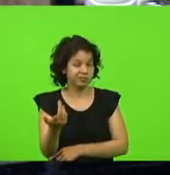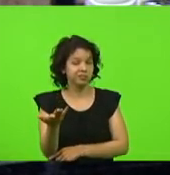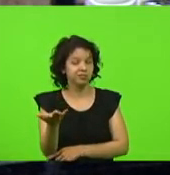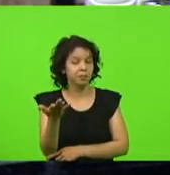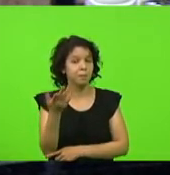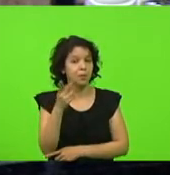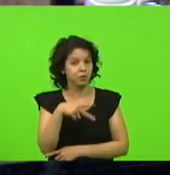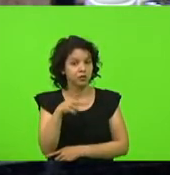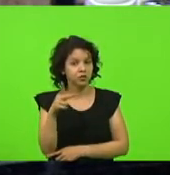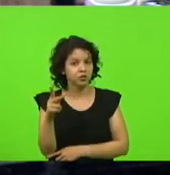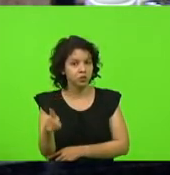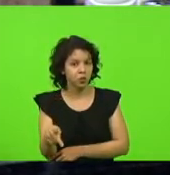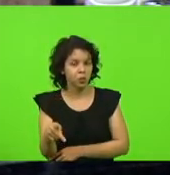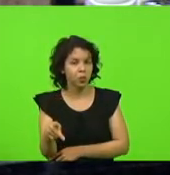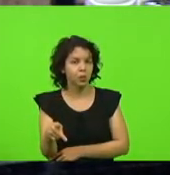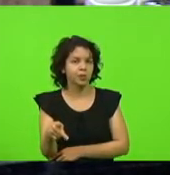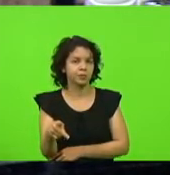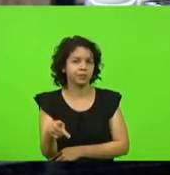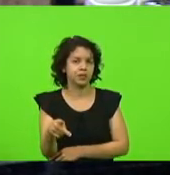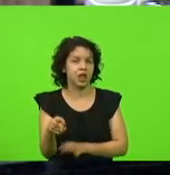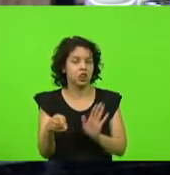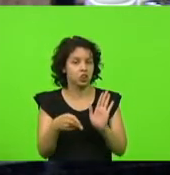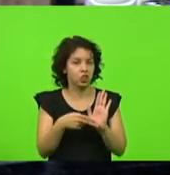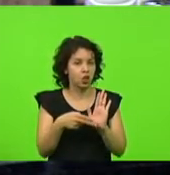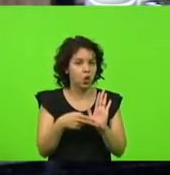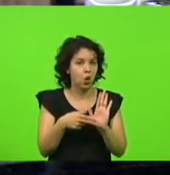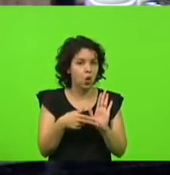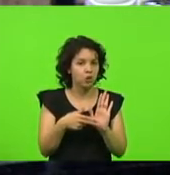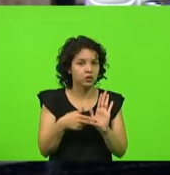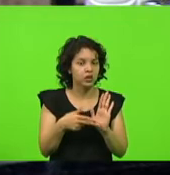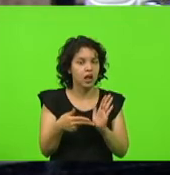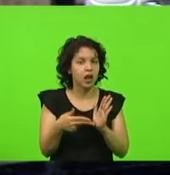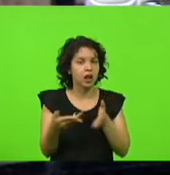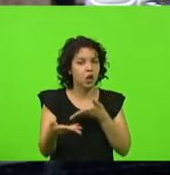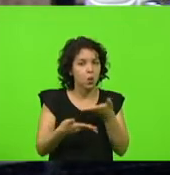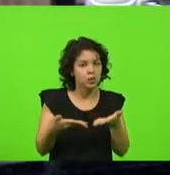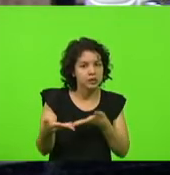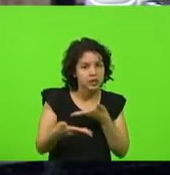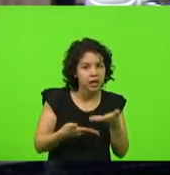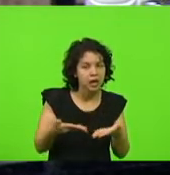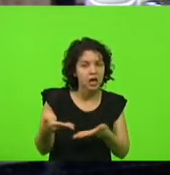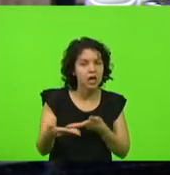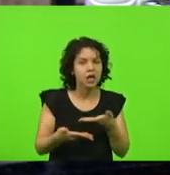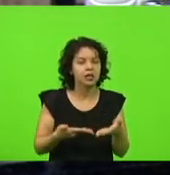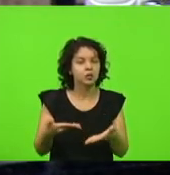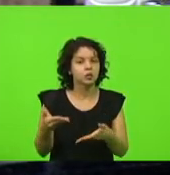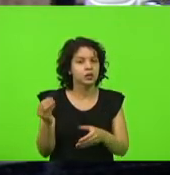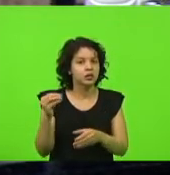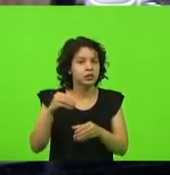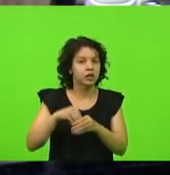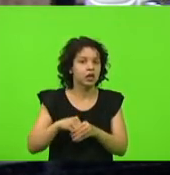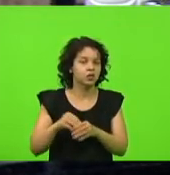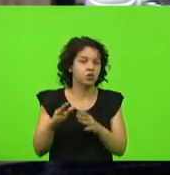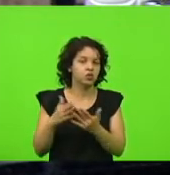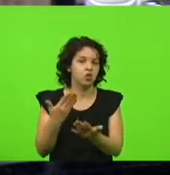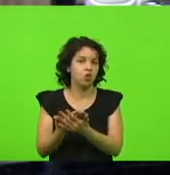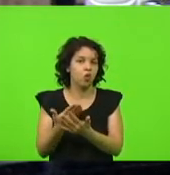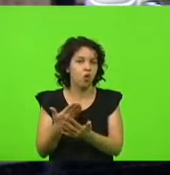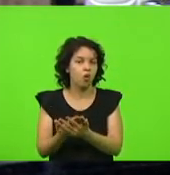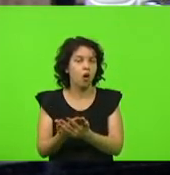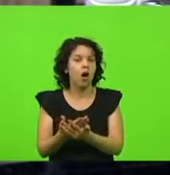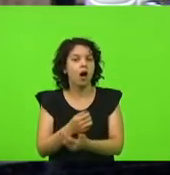está negociando nota dentro da sala de aula com alunos que se